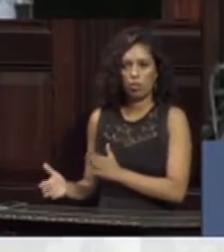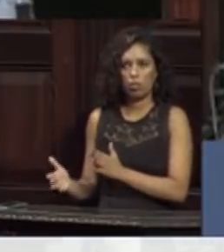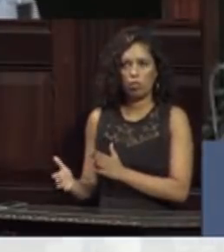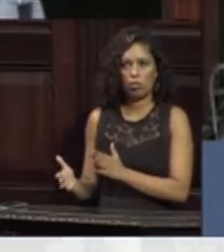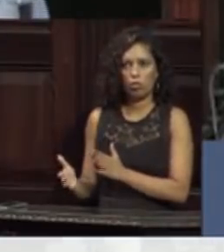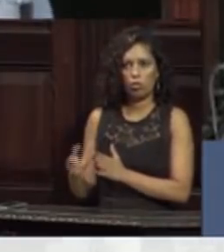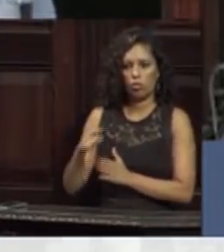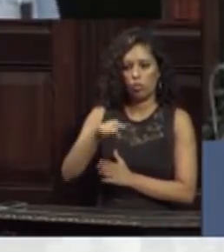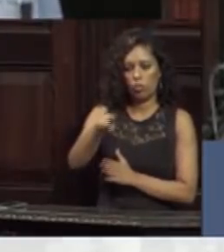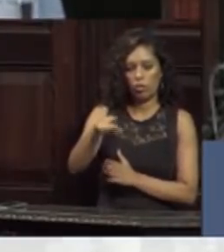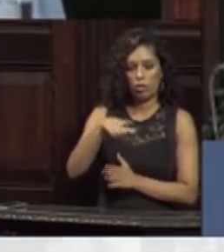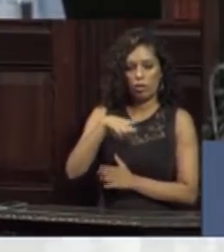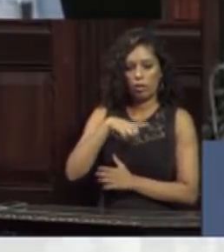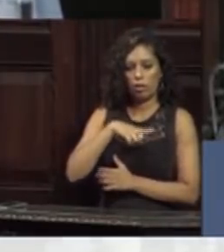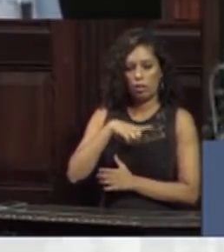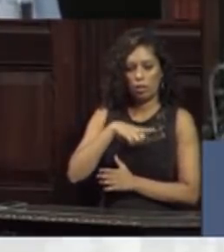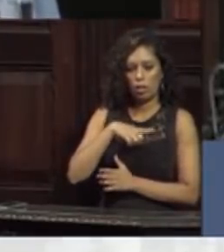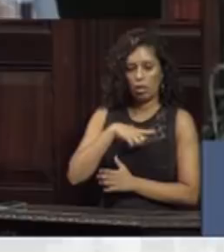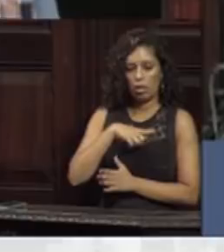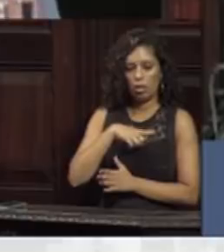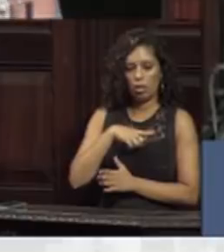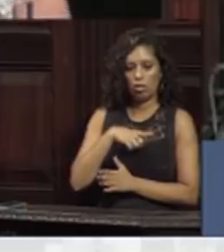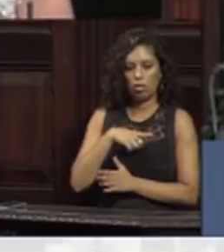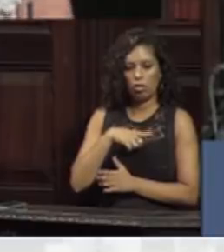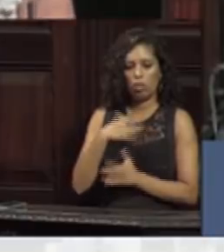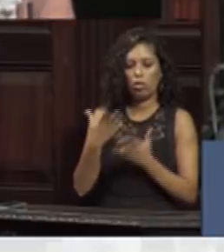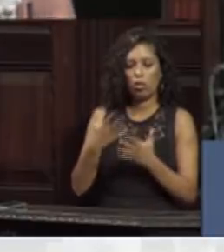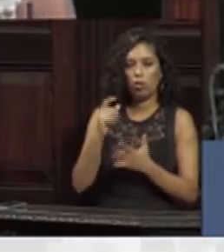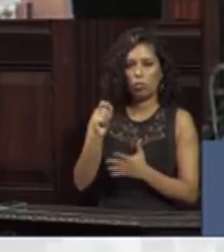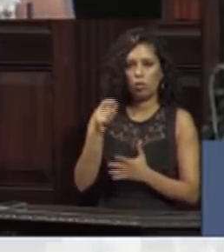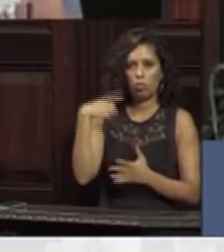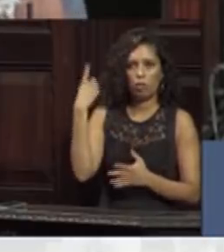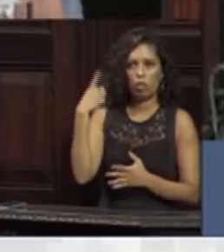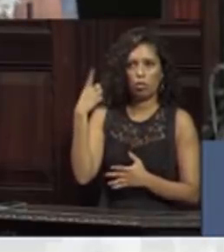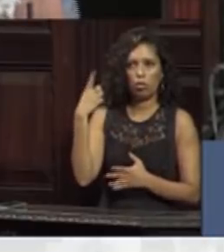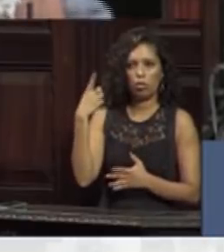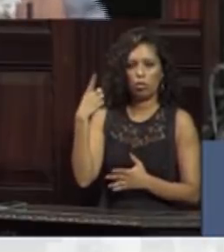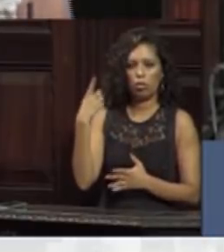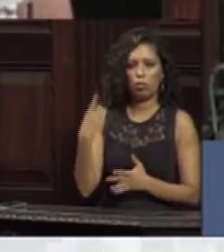Vossa Excelência quer incluir a emenda 14, é isso, deputado?